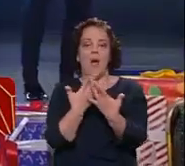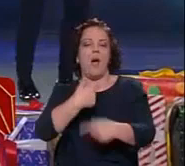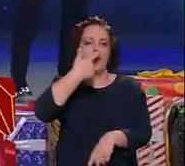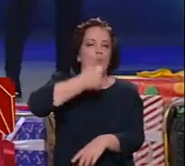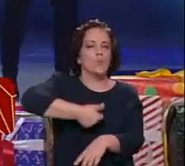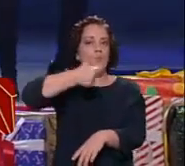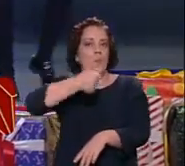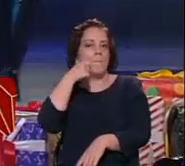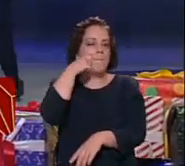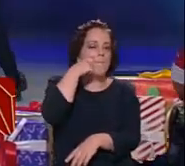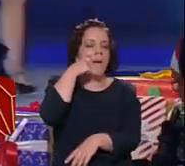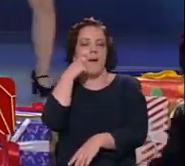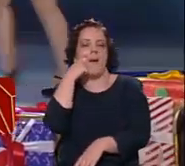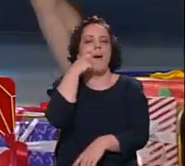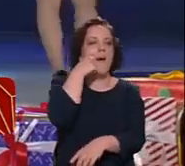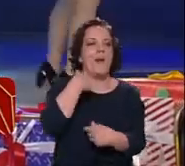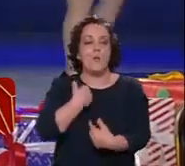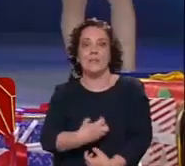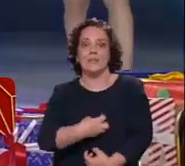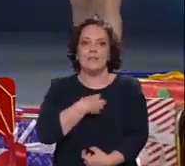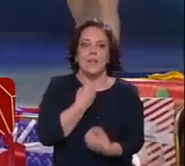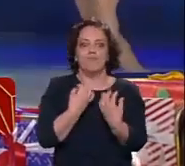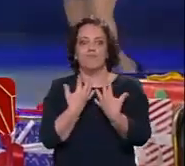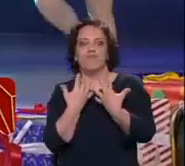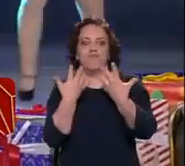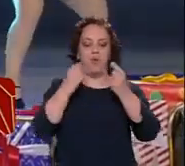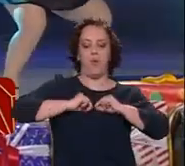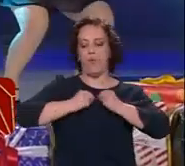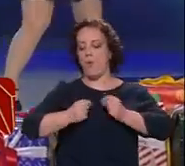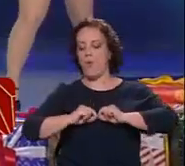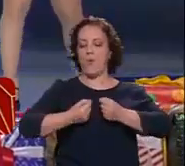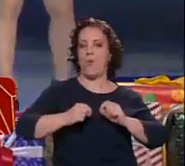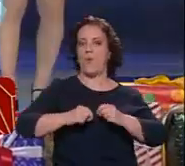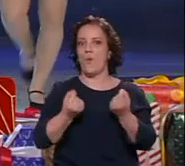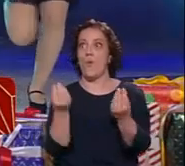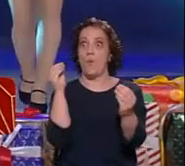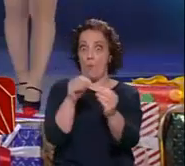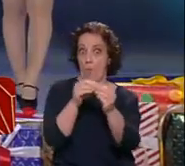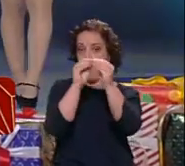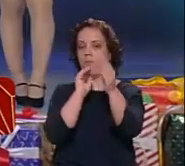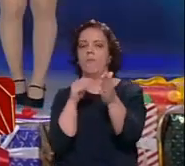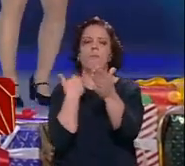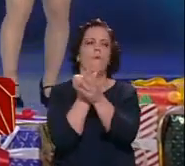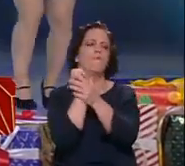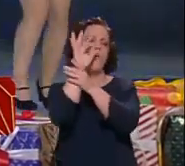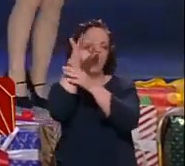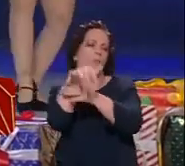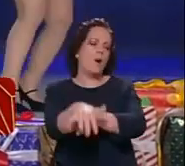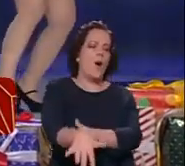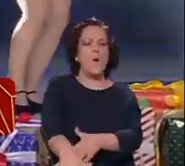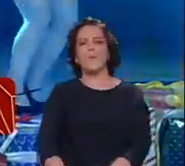Sinto teu vital a brincar a total. Mais um beijo, és